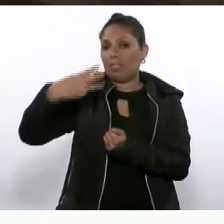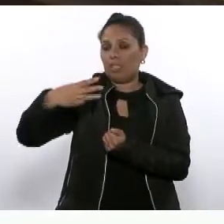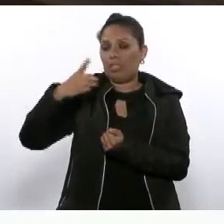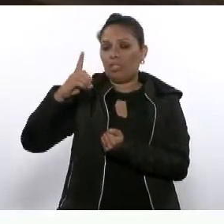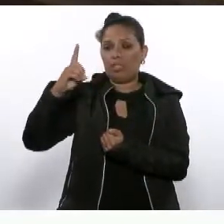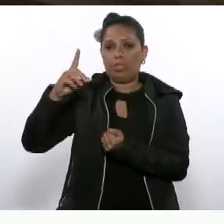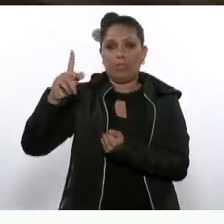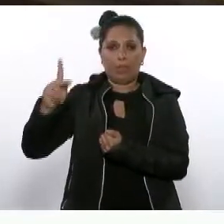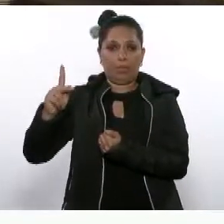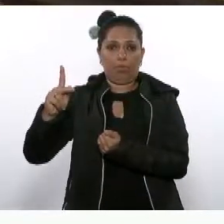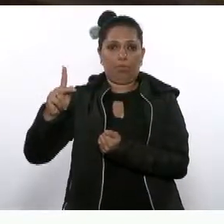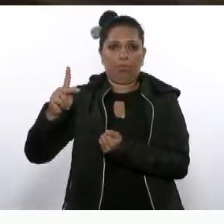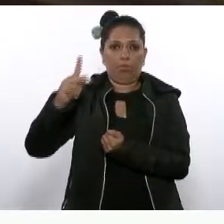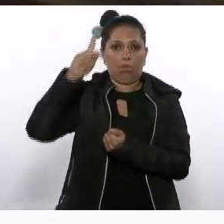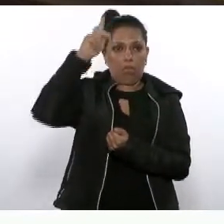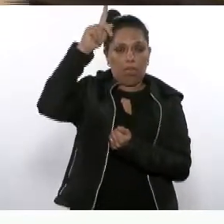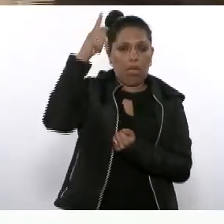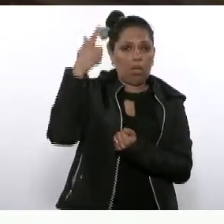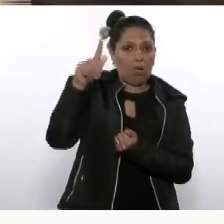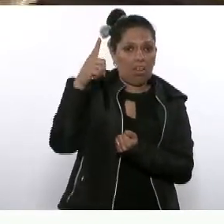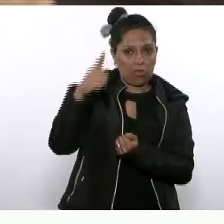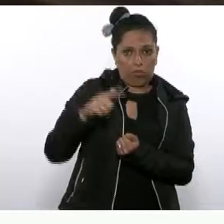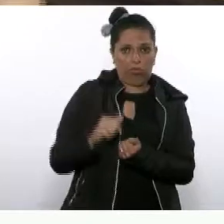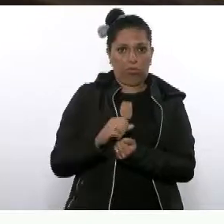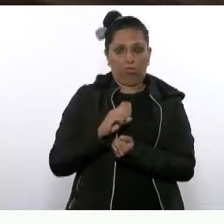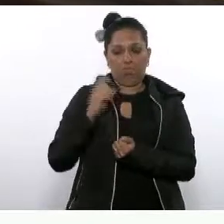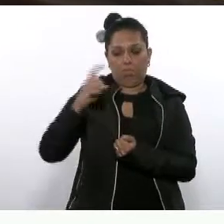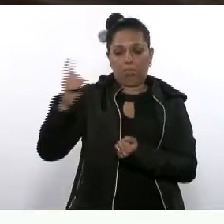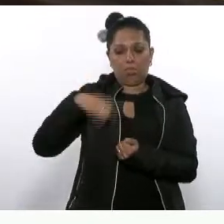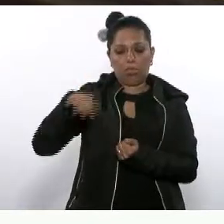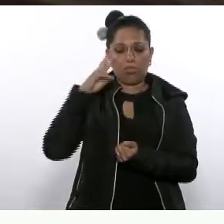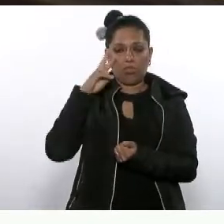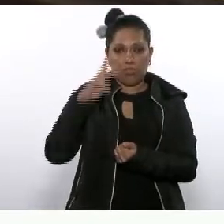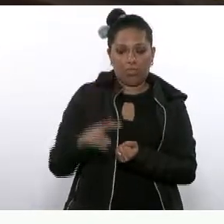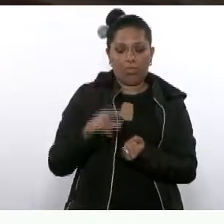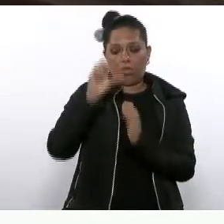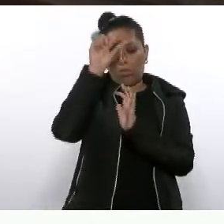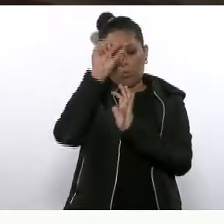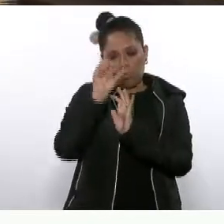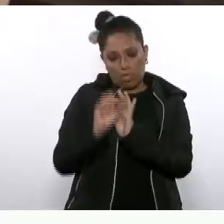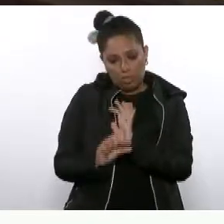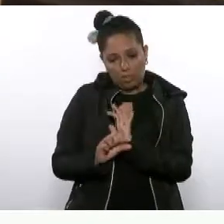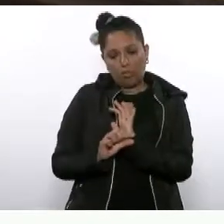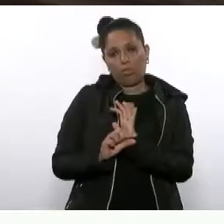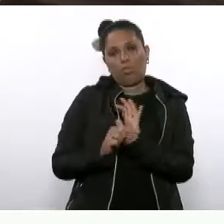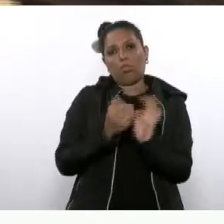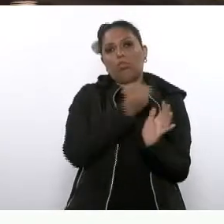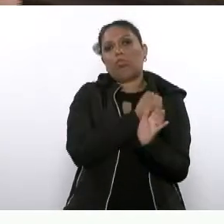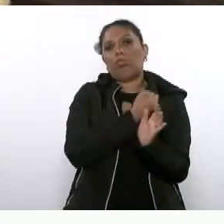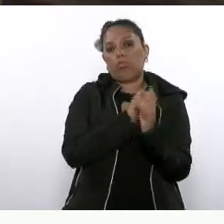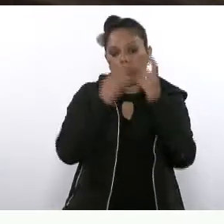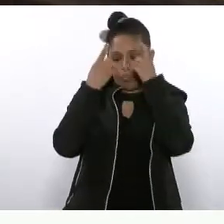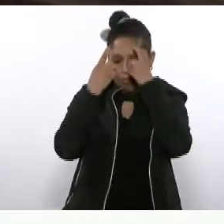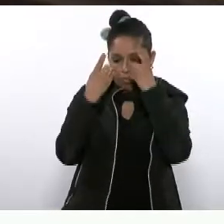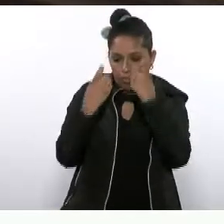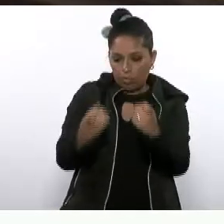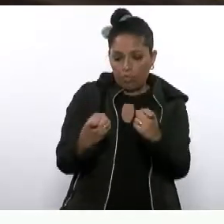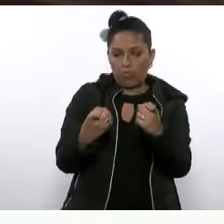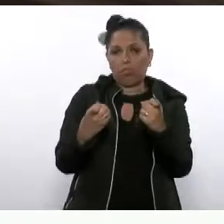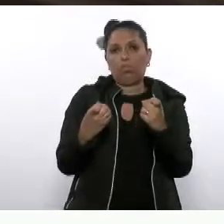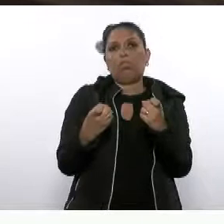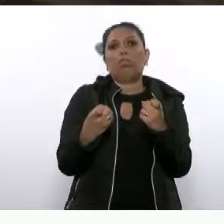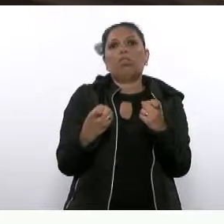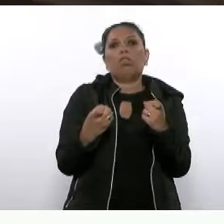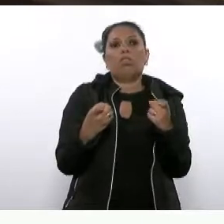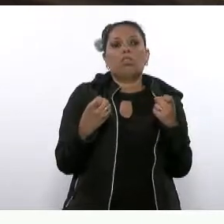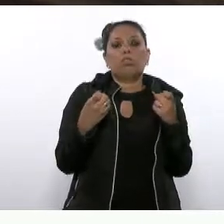e, se consultar os dados, vai verificar que houve uma redução dos dados de violência contra a mulher no município